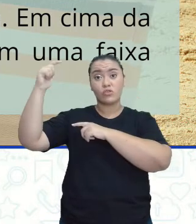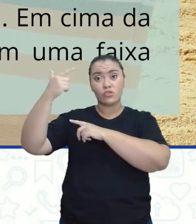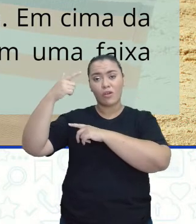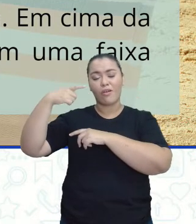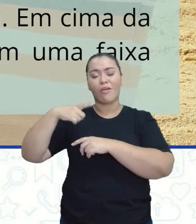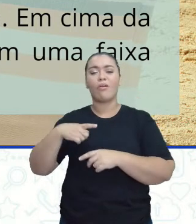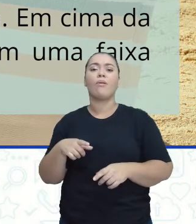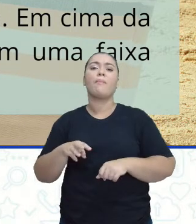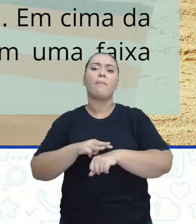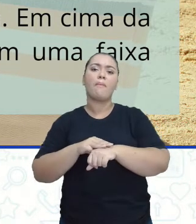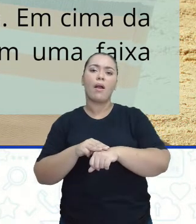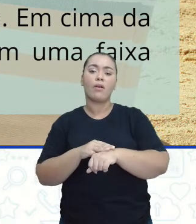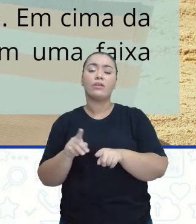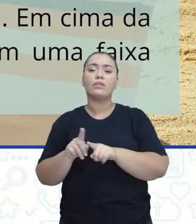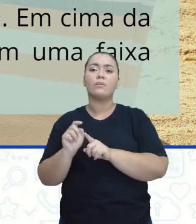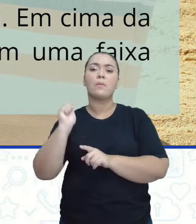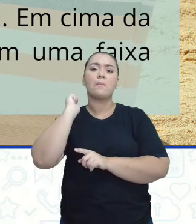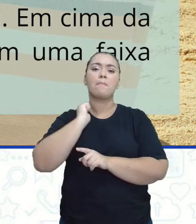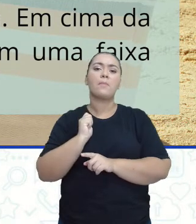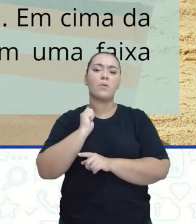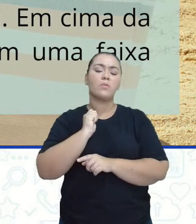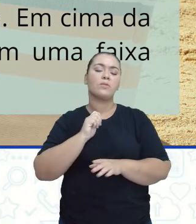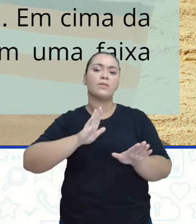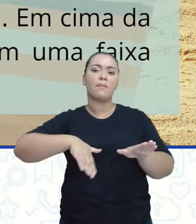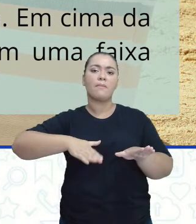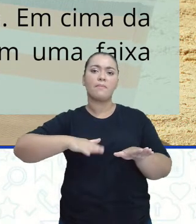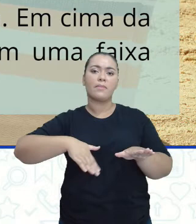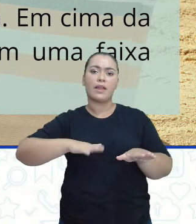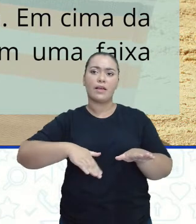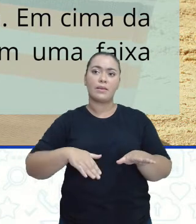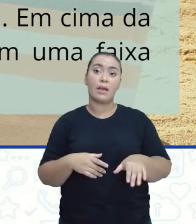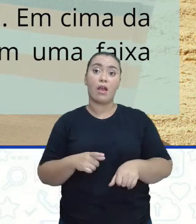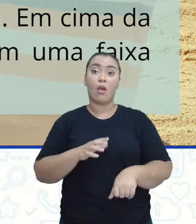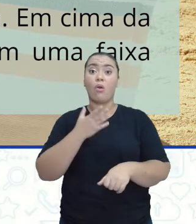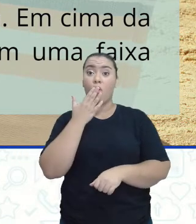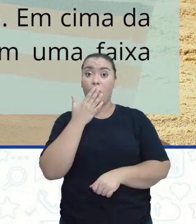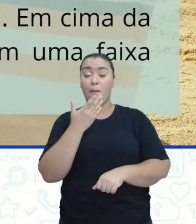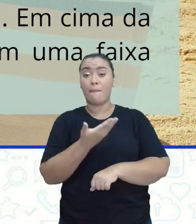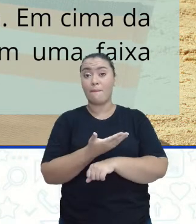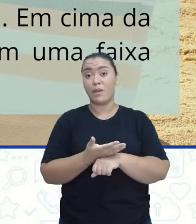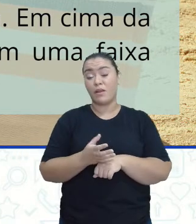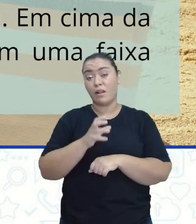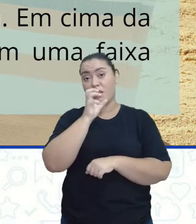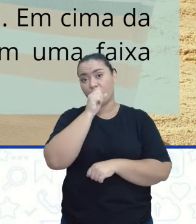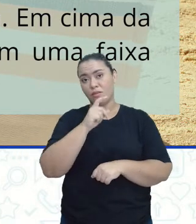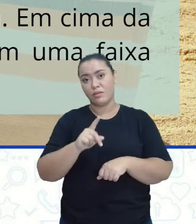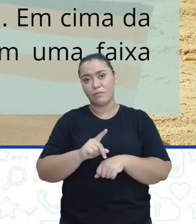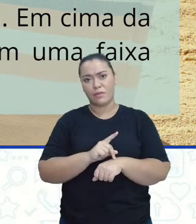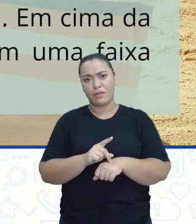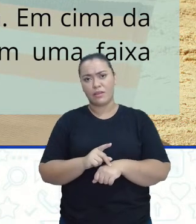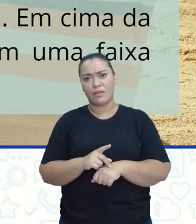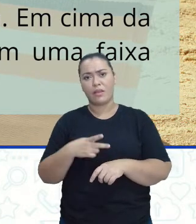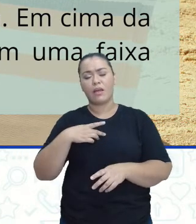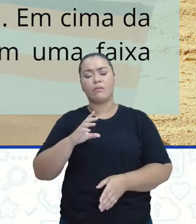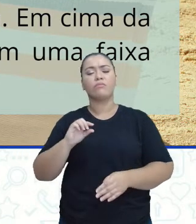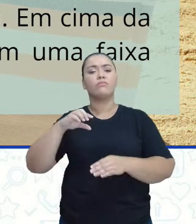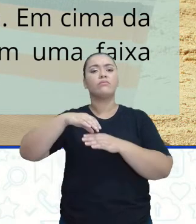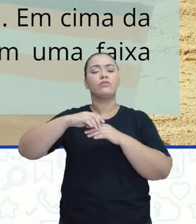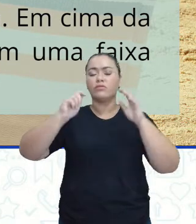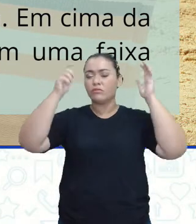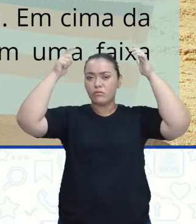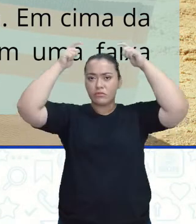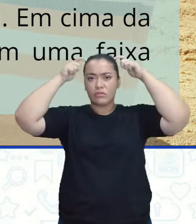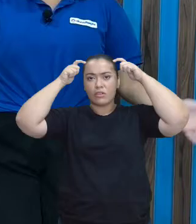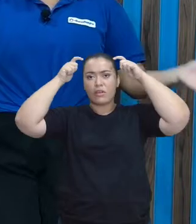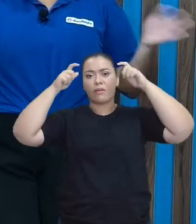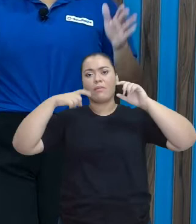e uma bolsa de praia listrada nas cores branca, laranja e preta. Em cima da bolsa repousa um chapéu de palha com uma faixa